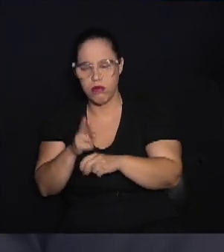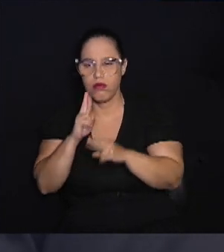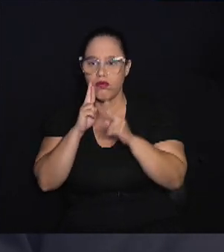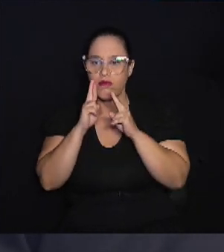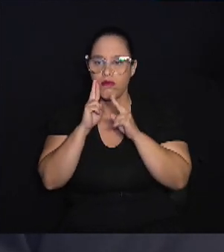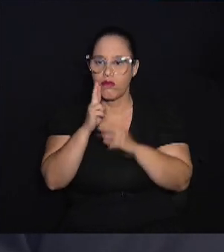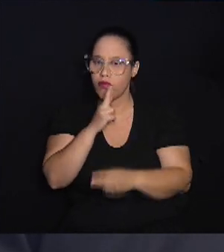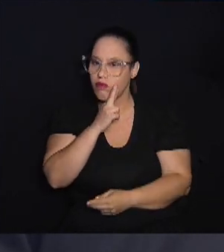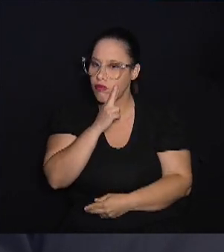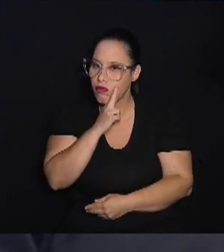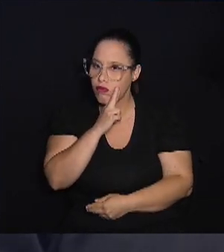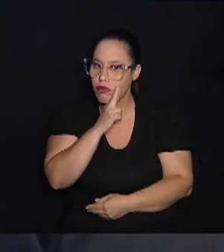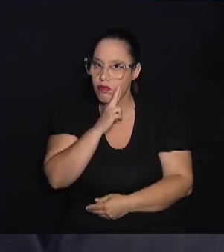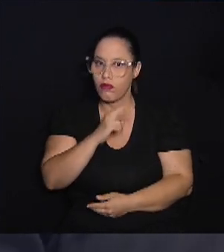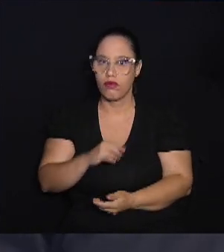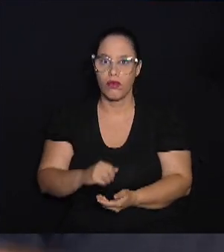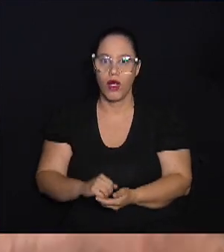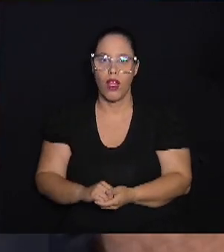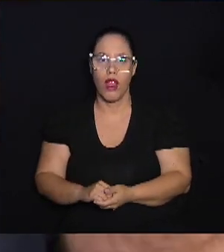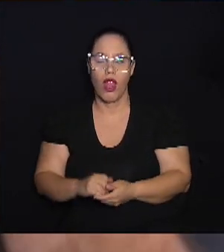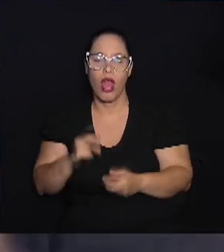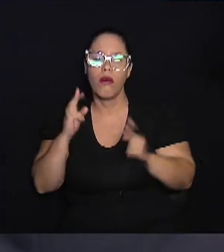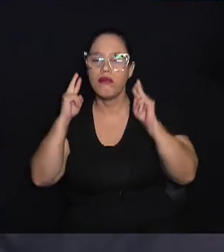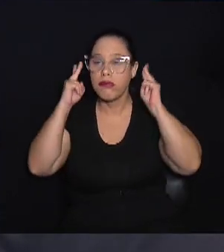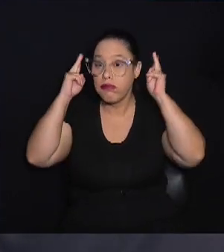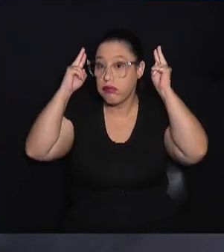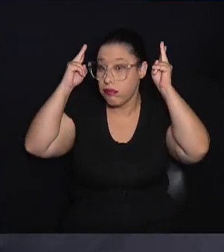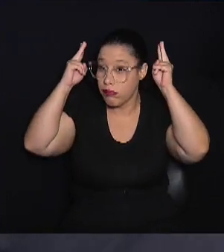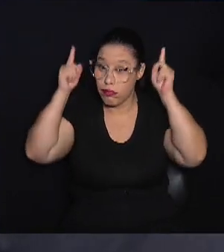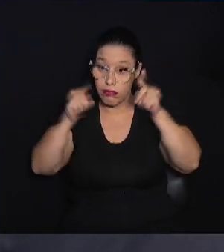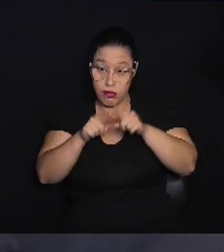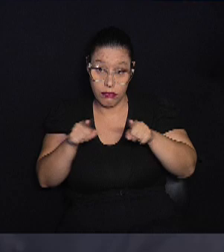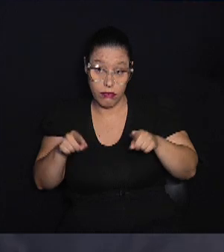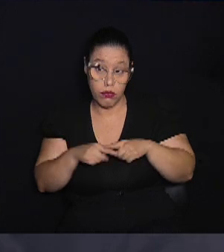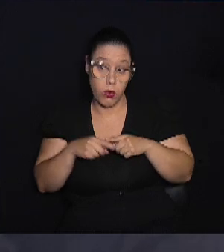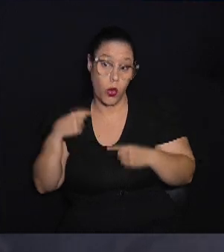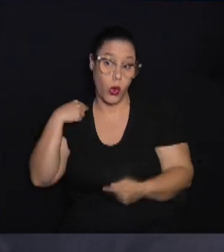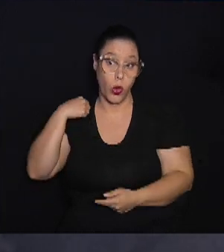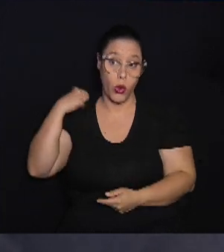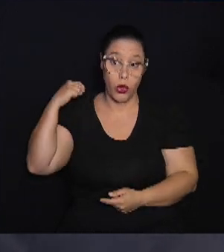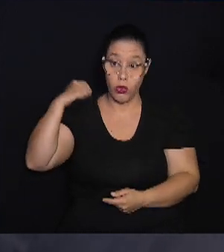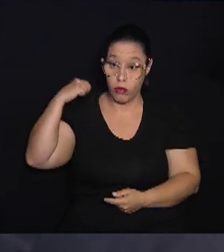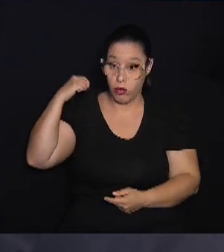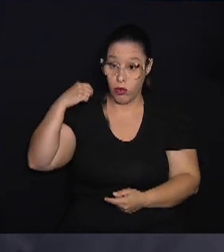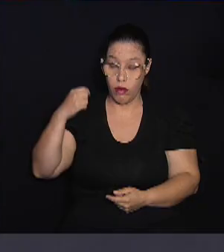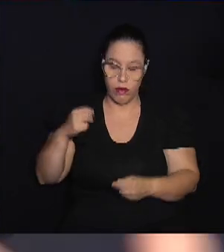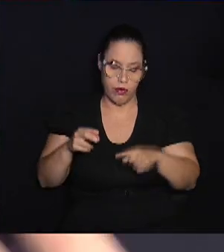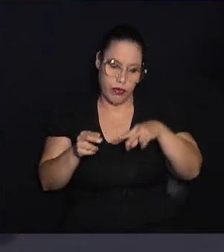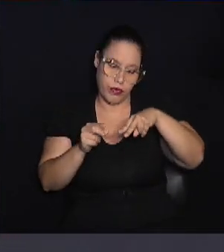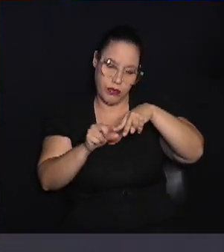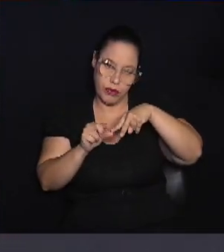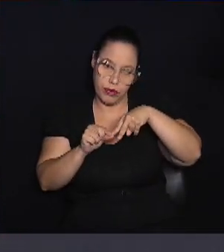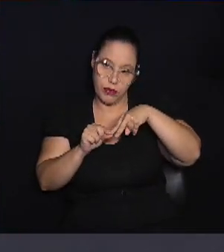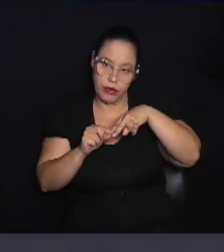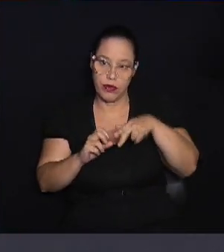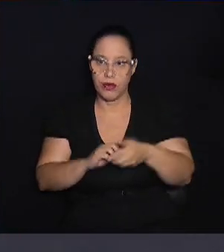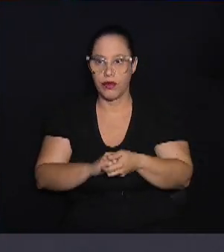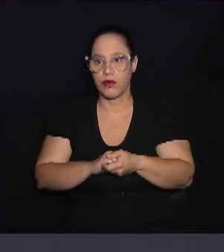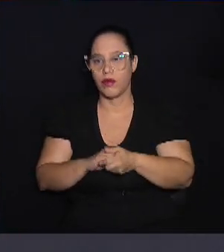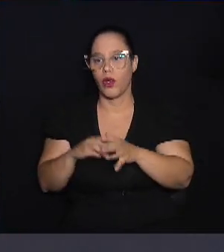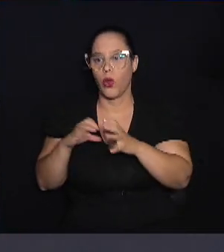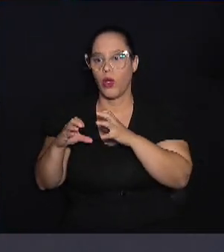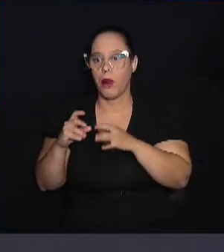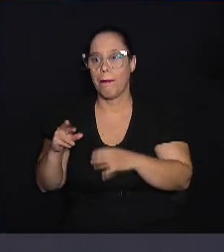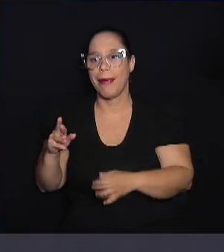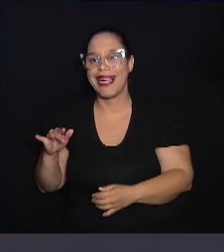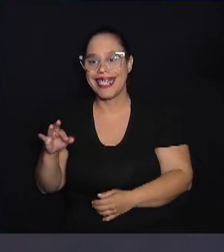restaurantes, salões de beleza, lojas de roupa, vestuário, sapatos. O coordenador de